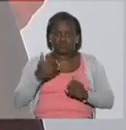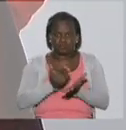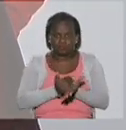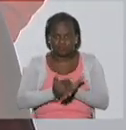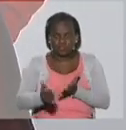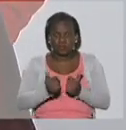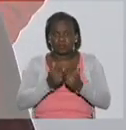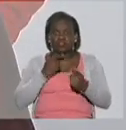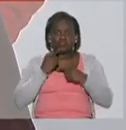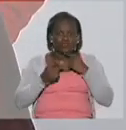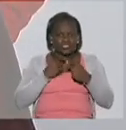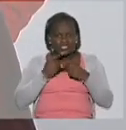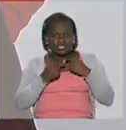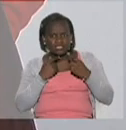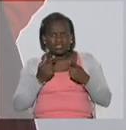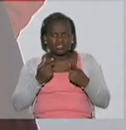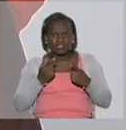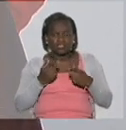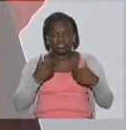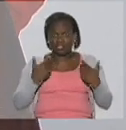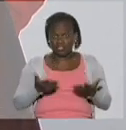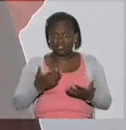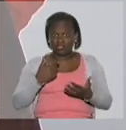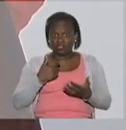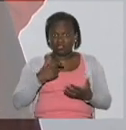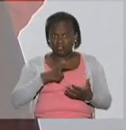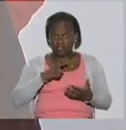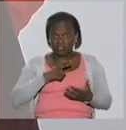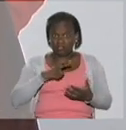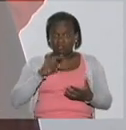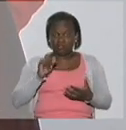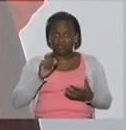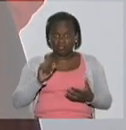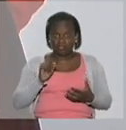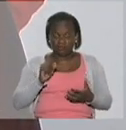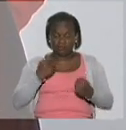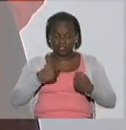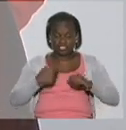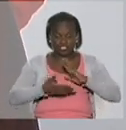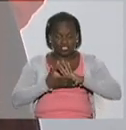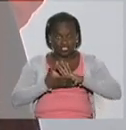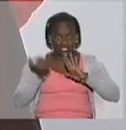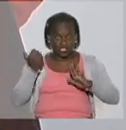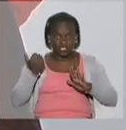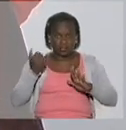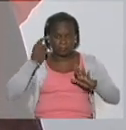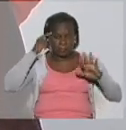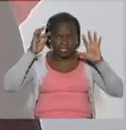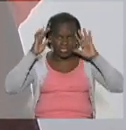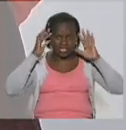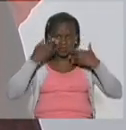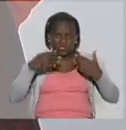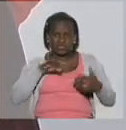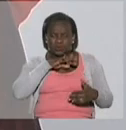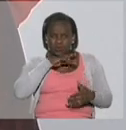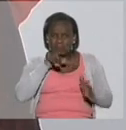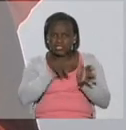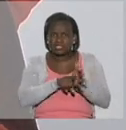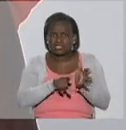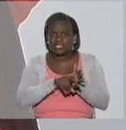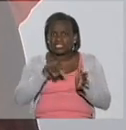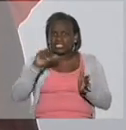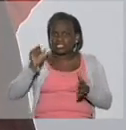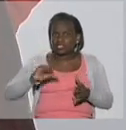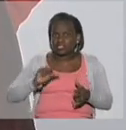tudo parte muito da dúvida, né? Então, a gente tem que tirar aquele aspecto negativo